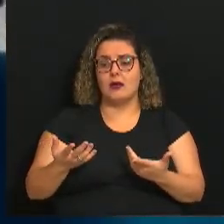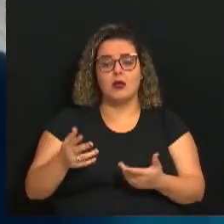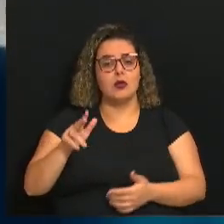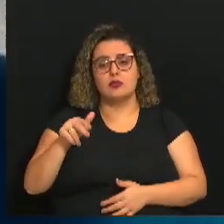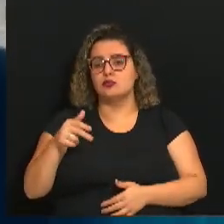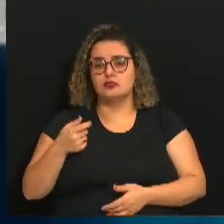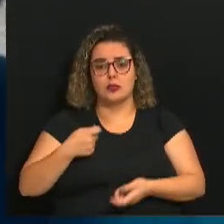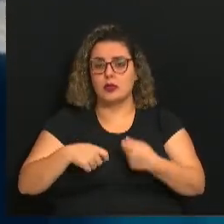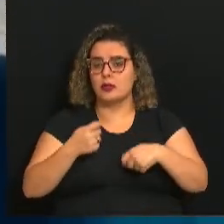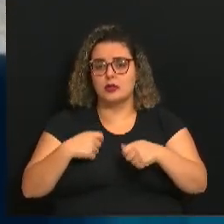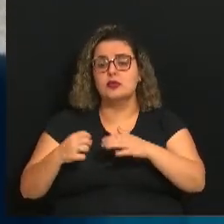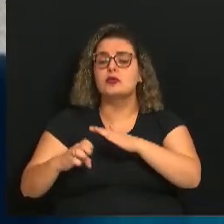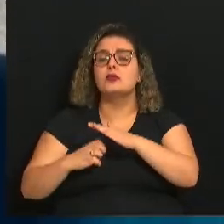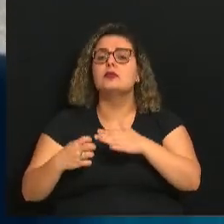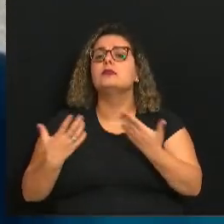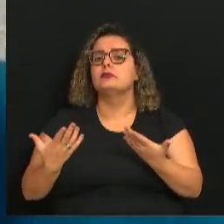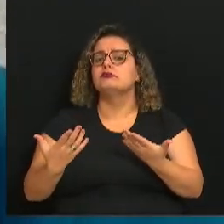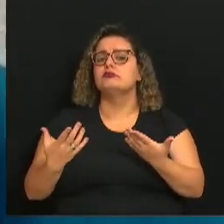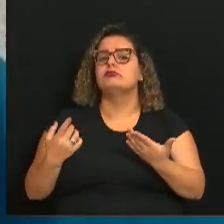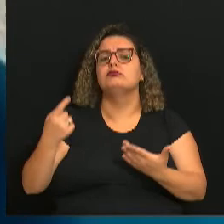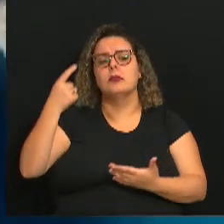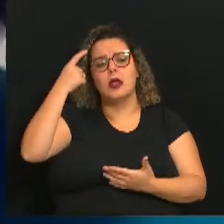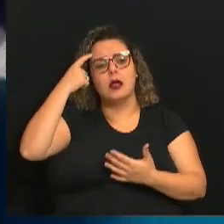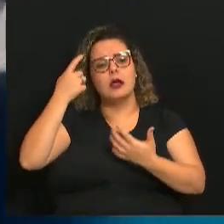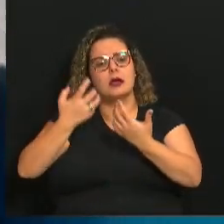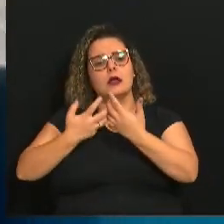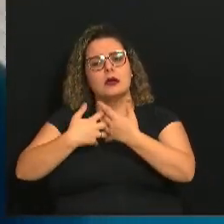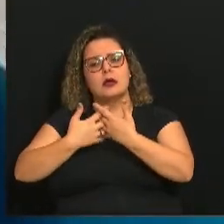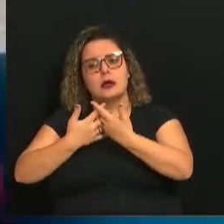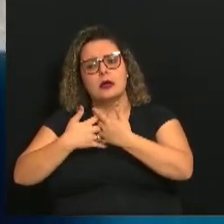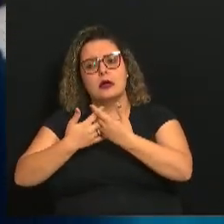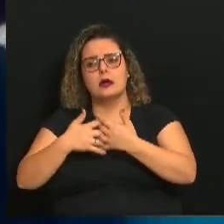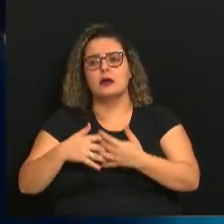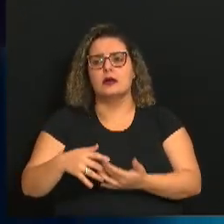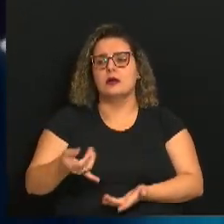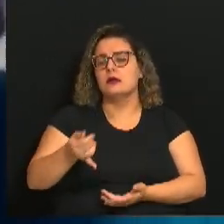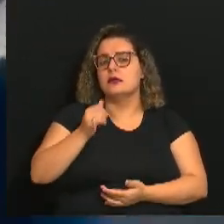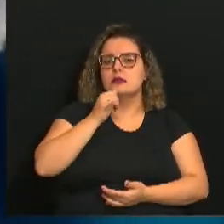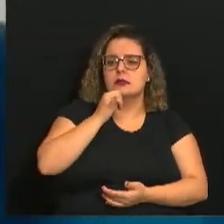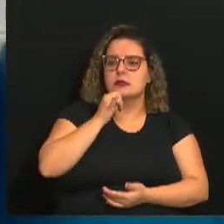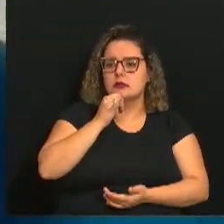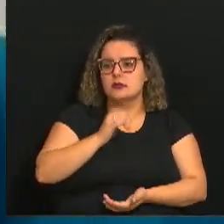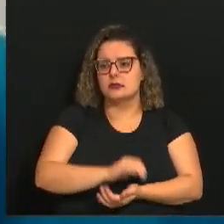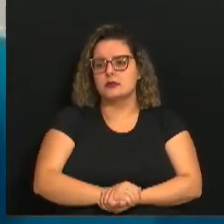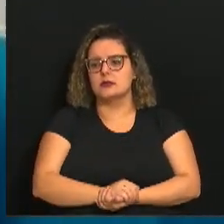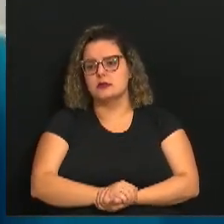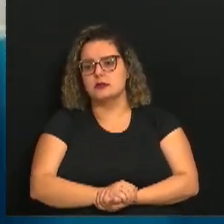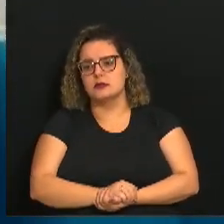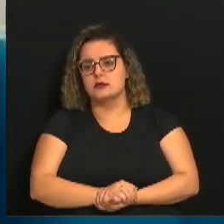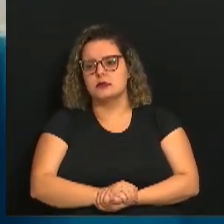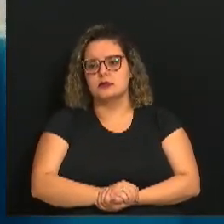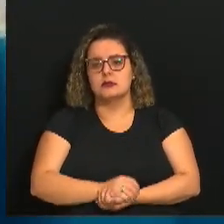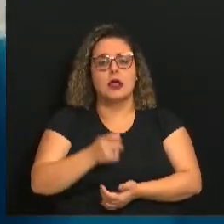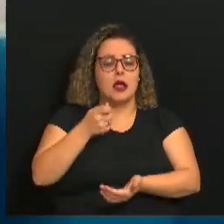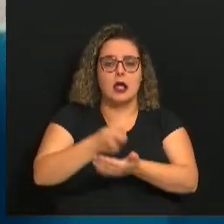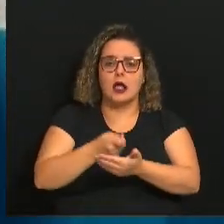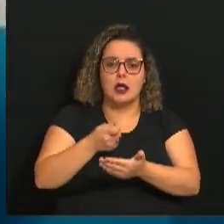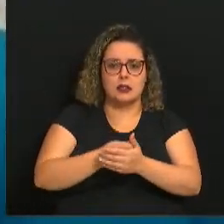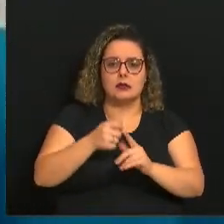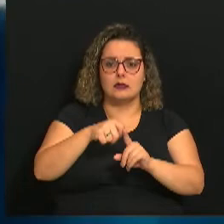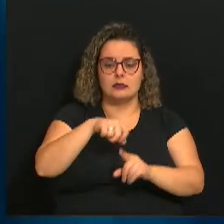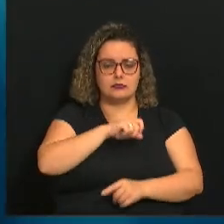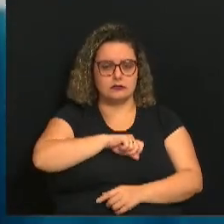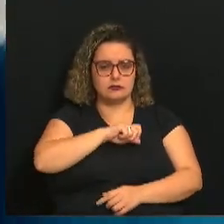empresa, mas a gente fica fazendo uma conta, supondo aí que a empresa teria que garantir o salário